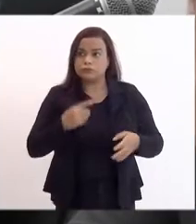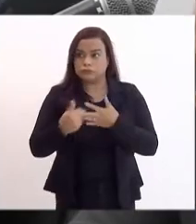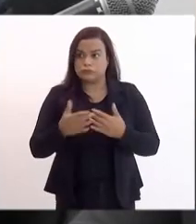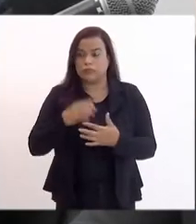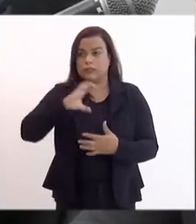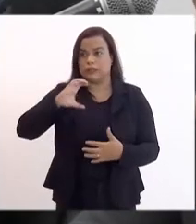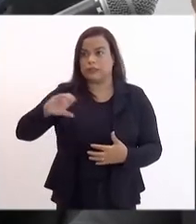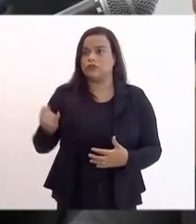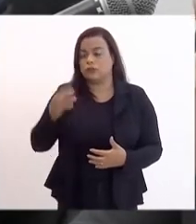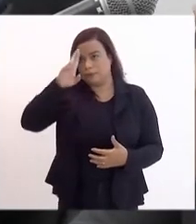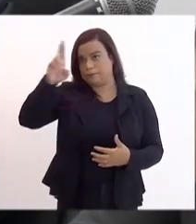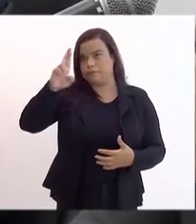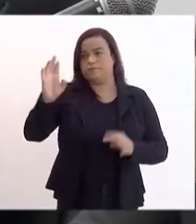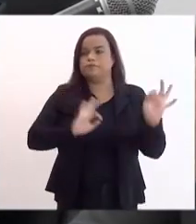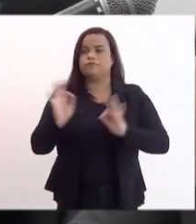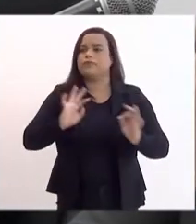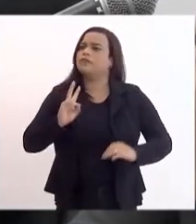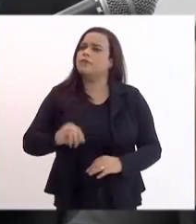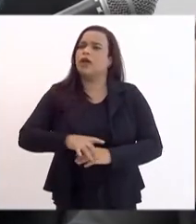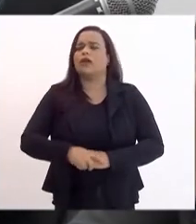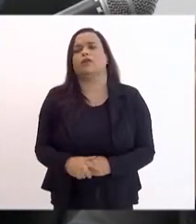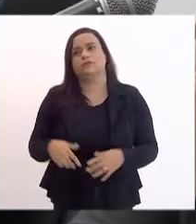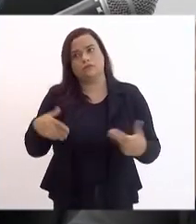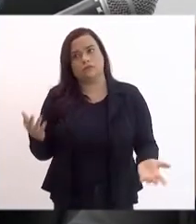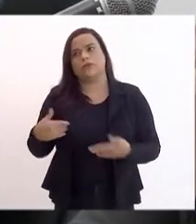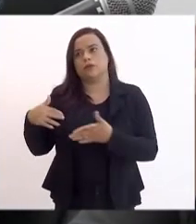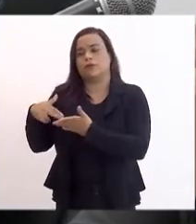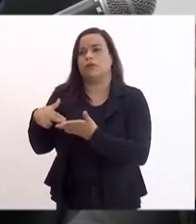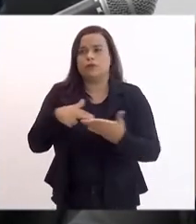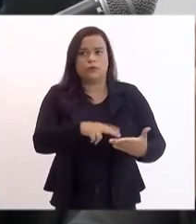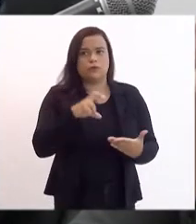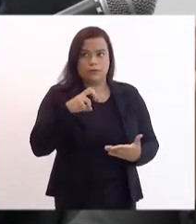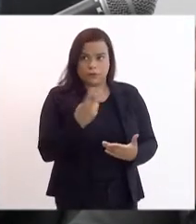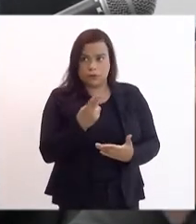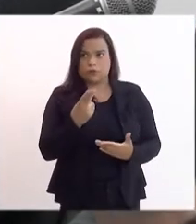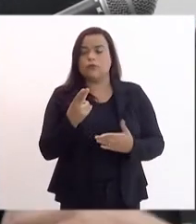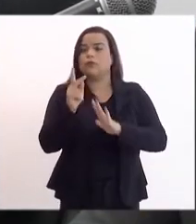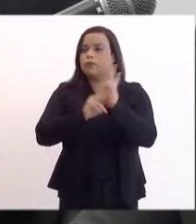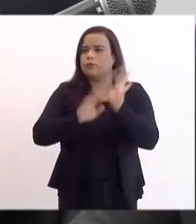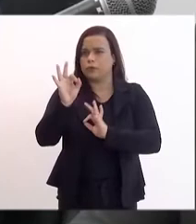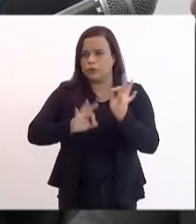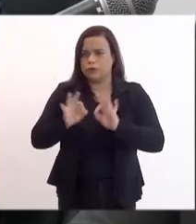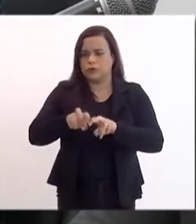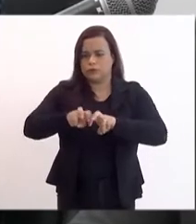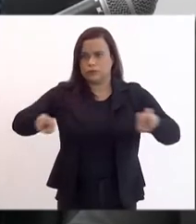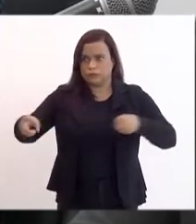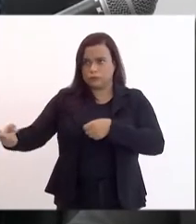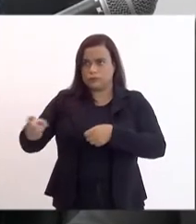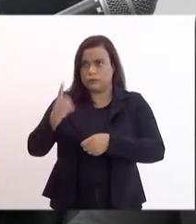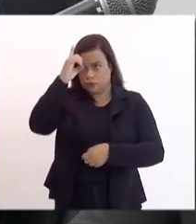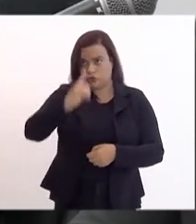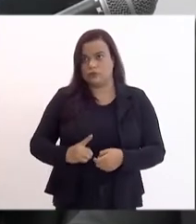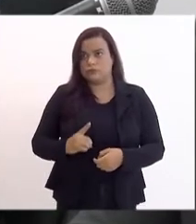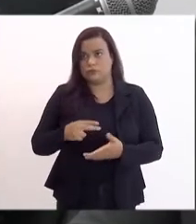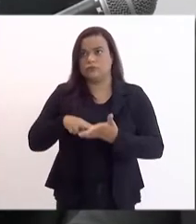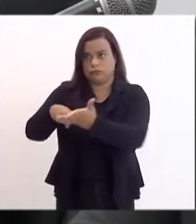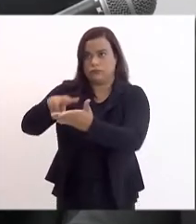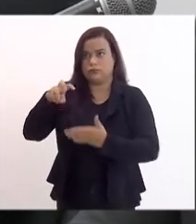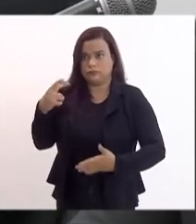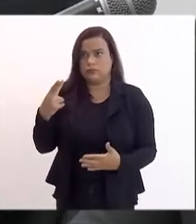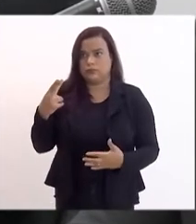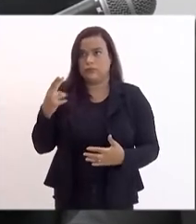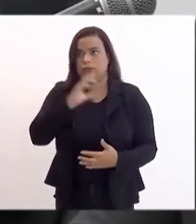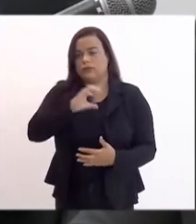encaminhamento. Eu vou fazer um encaminhamento aqui para enviar esse projeto para a mesa diretora. O